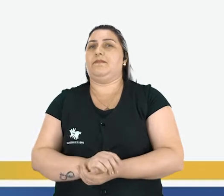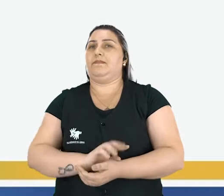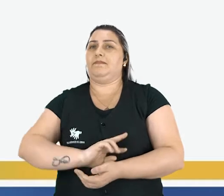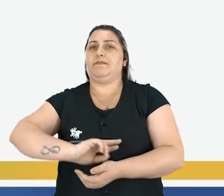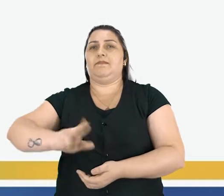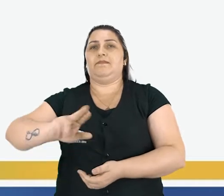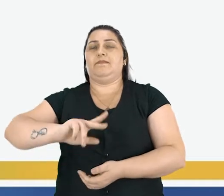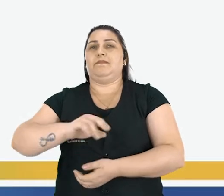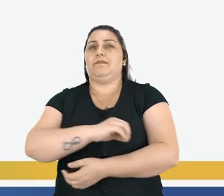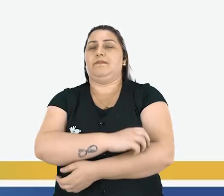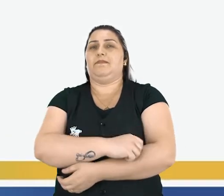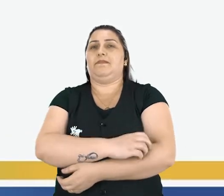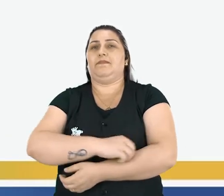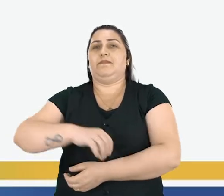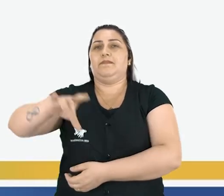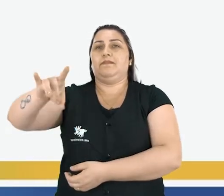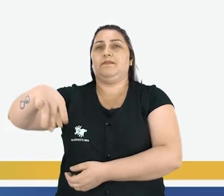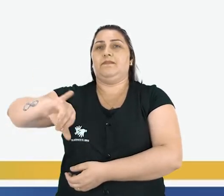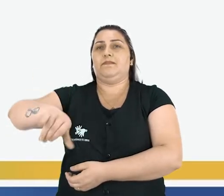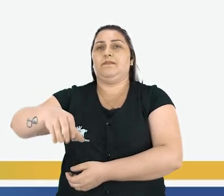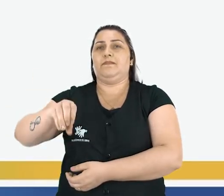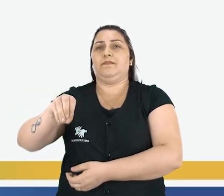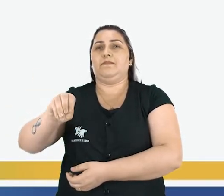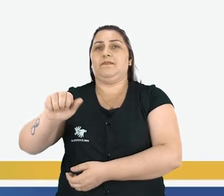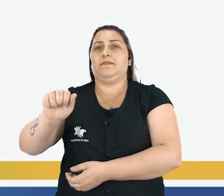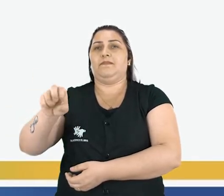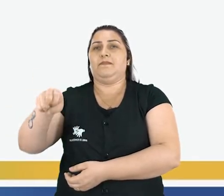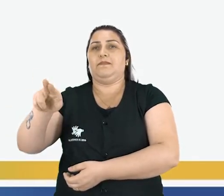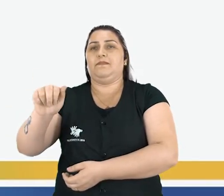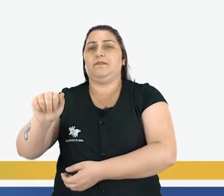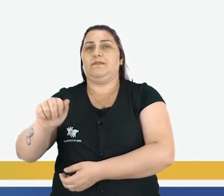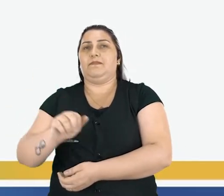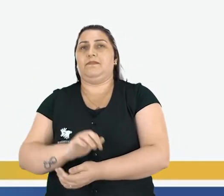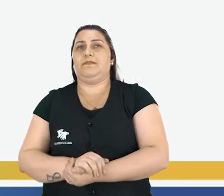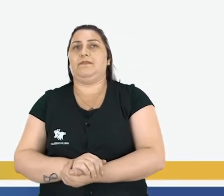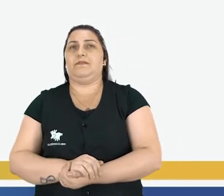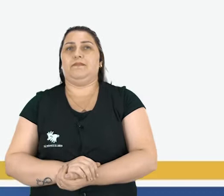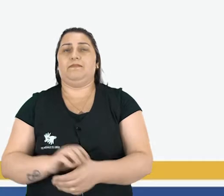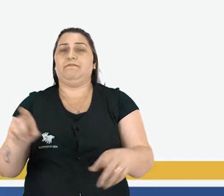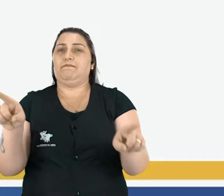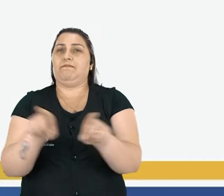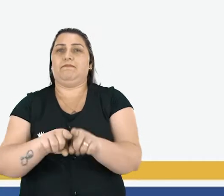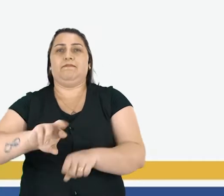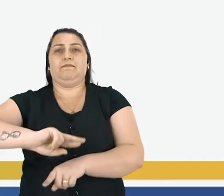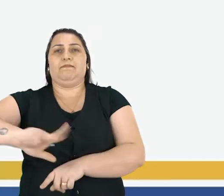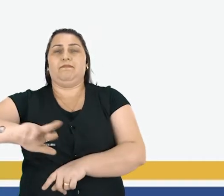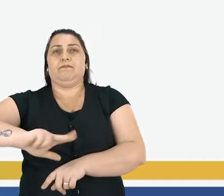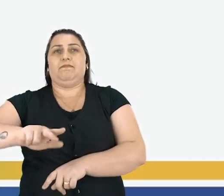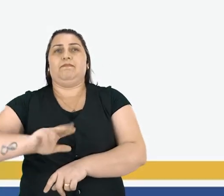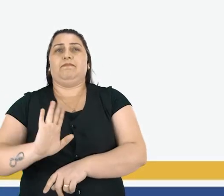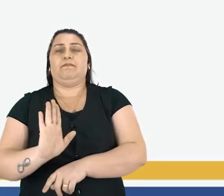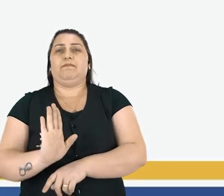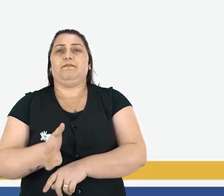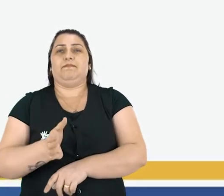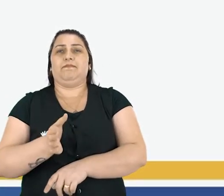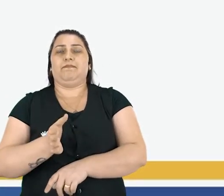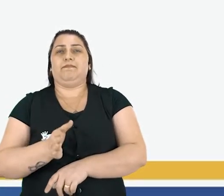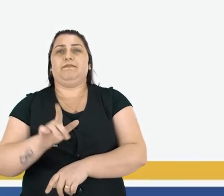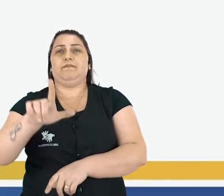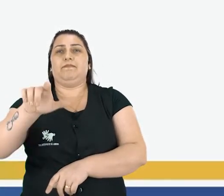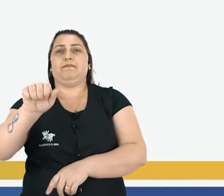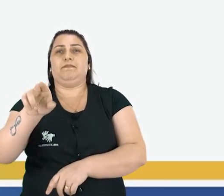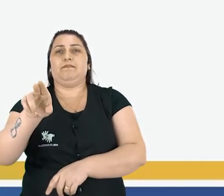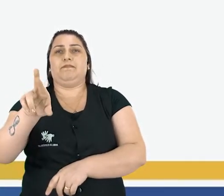não é o Felipe e a última palavra Joana também não é a Joana Então nós já sabemos